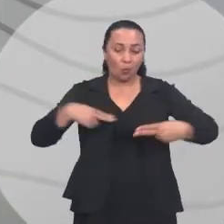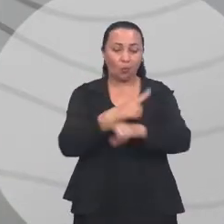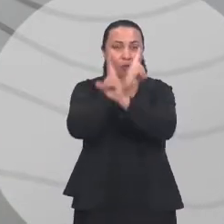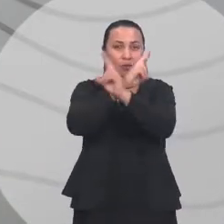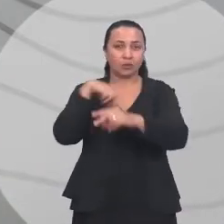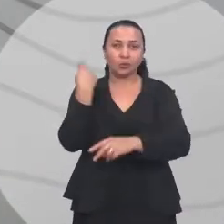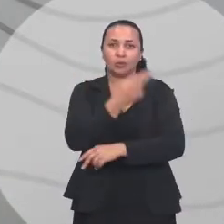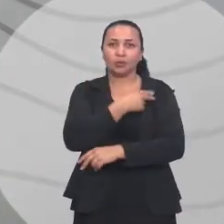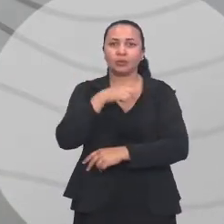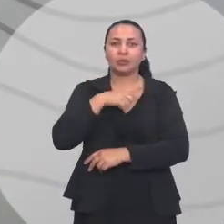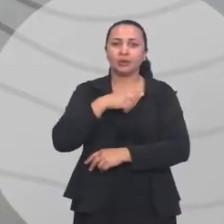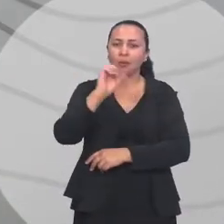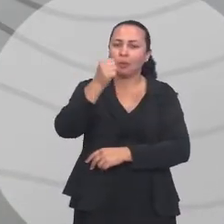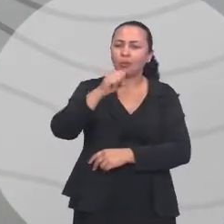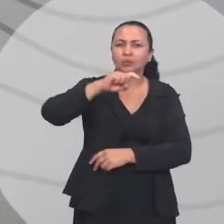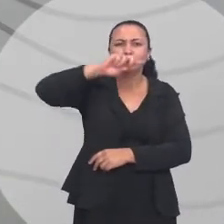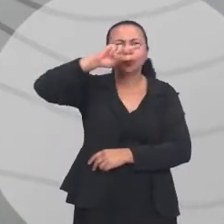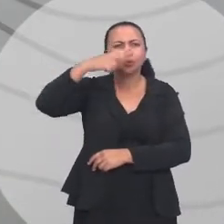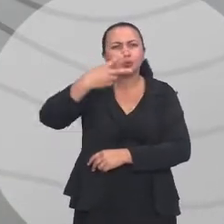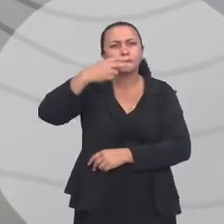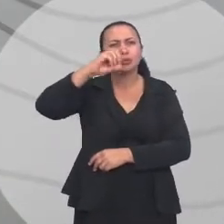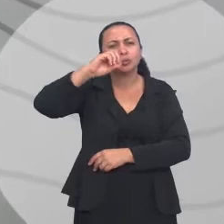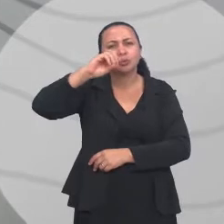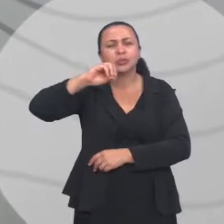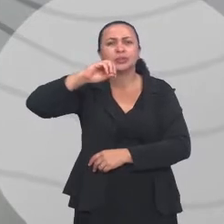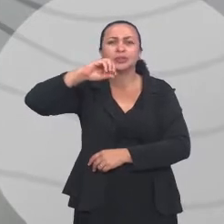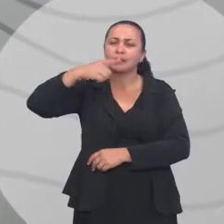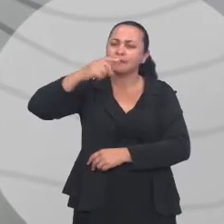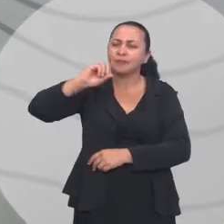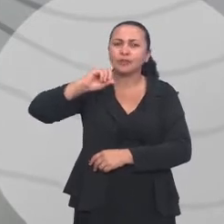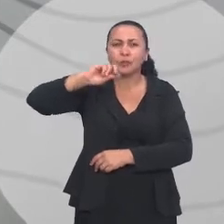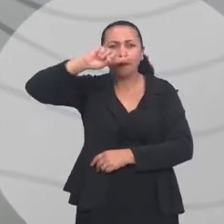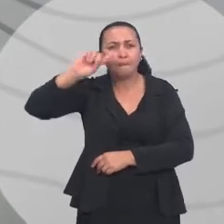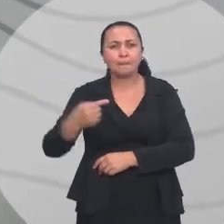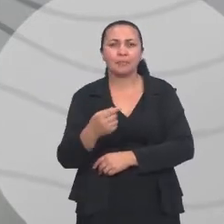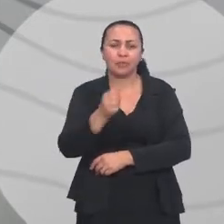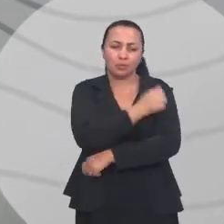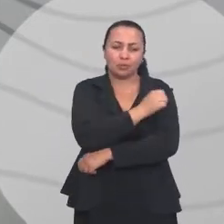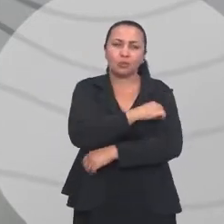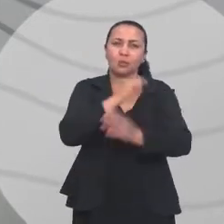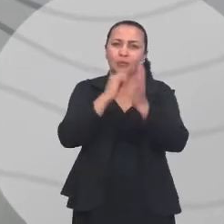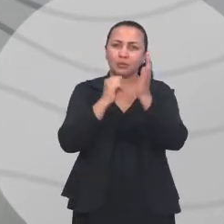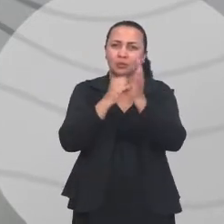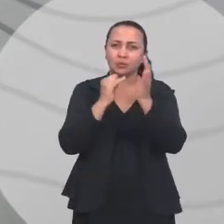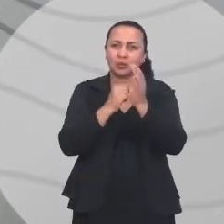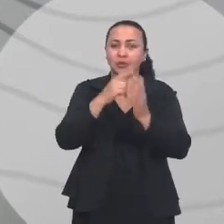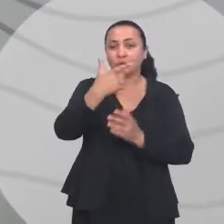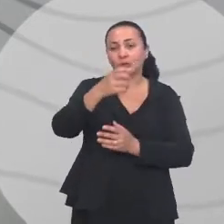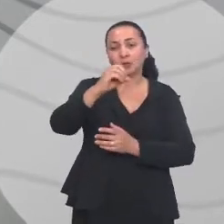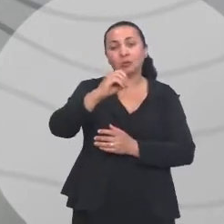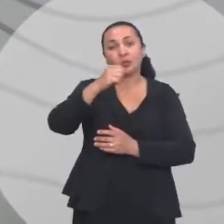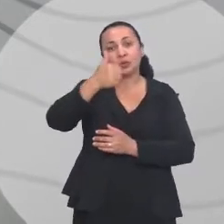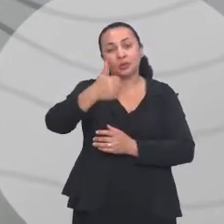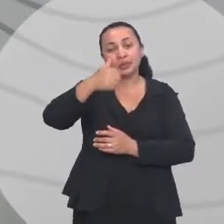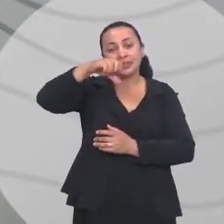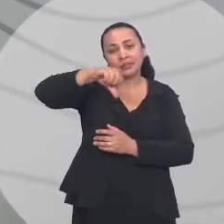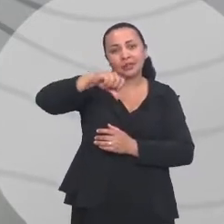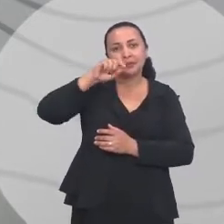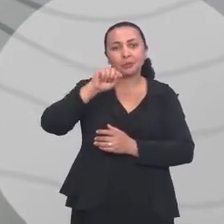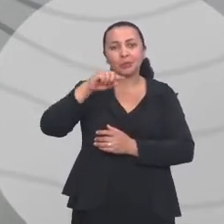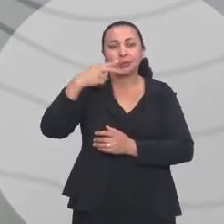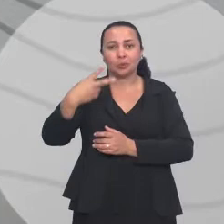uesb nós temos 8220 alunos matriculados em disciplinas - semestre 2019 dois